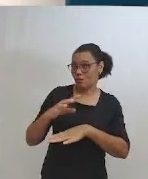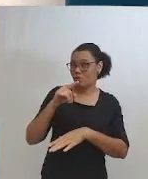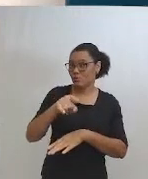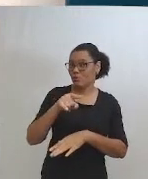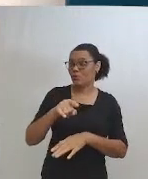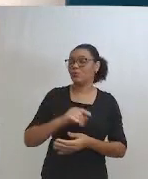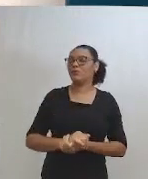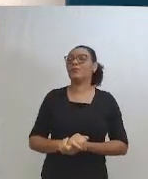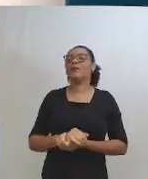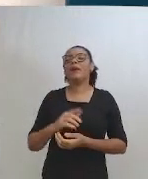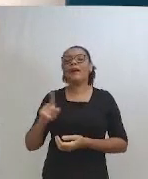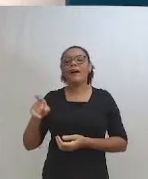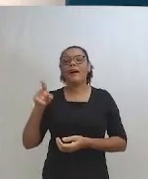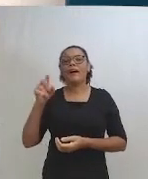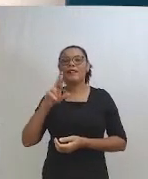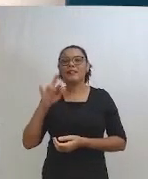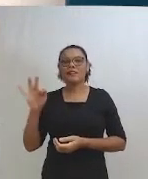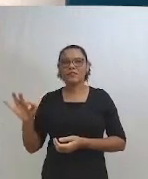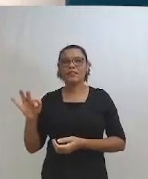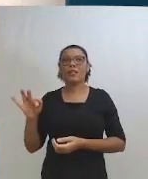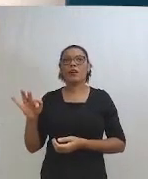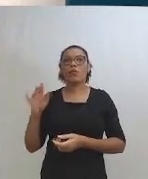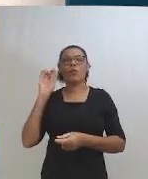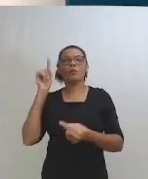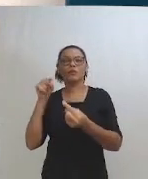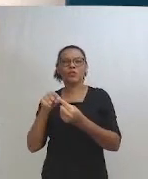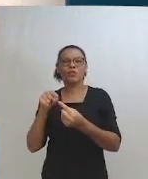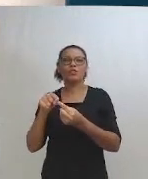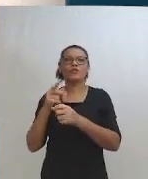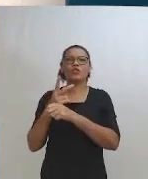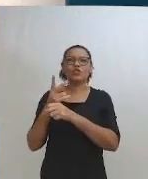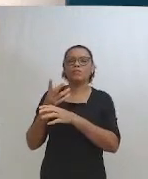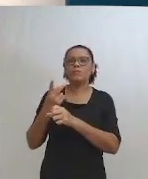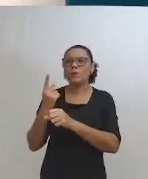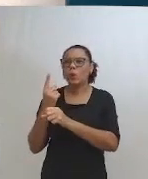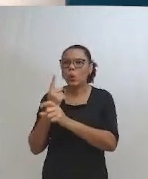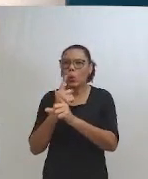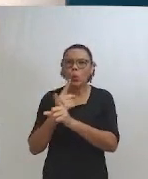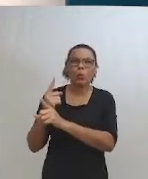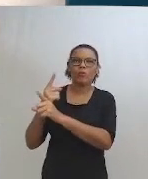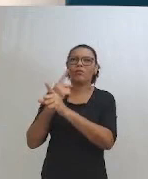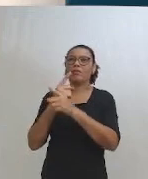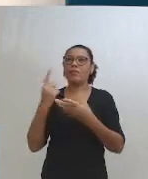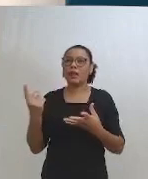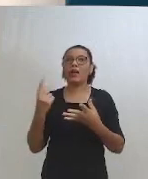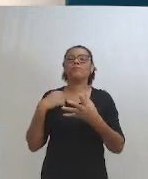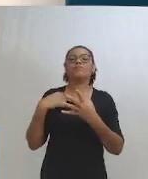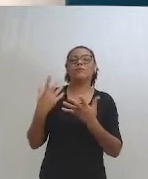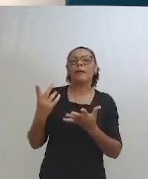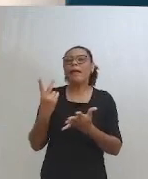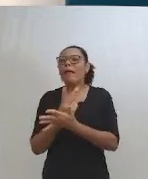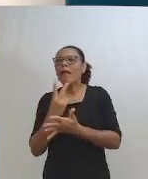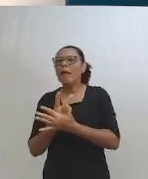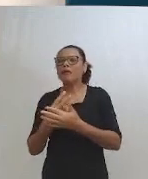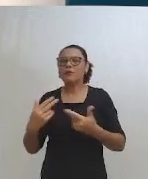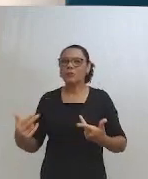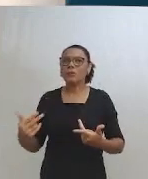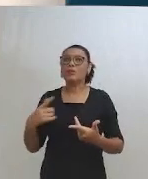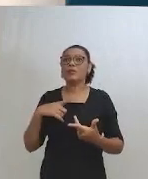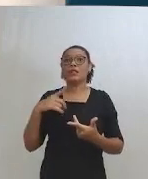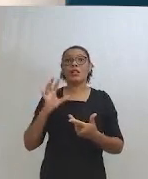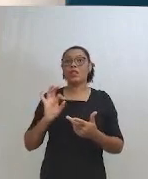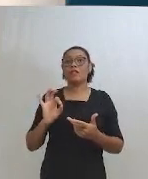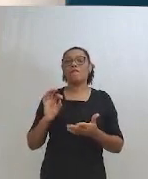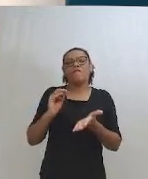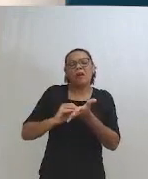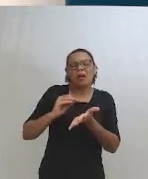Federal, com fim de coletar indícios para subsidiar a investigação ou instrução criminal, além de não ter sido satisfatoriamente enfrentada no julgamento